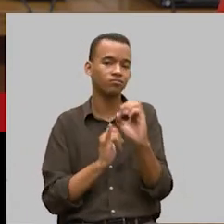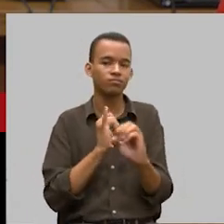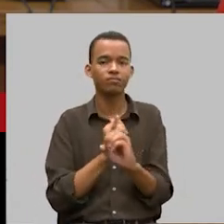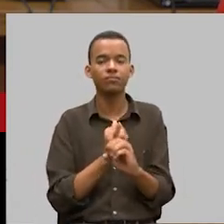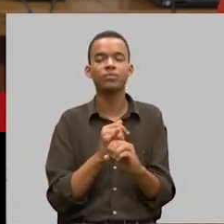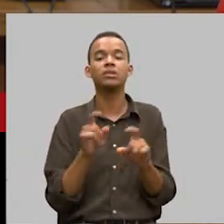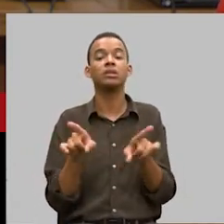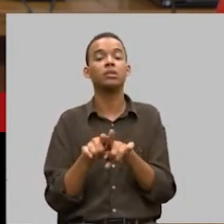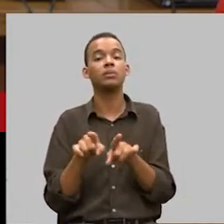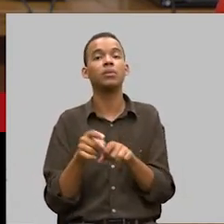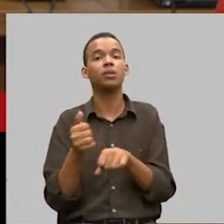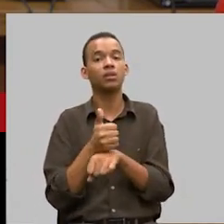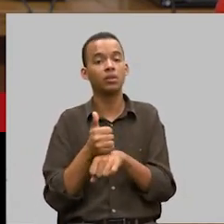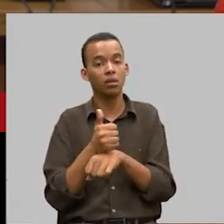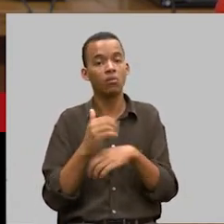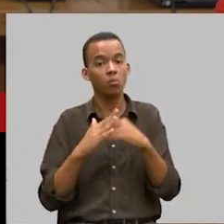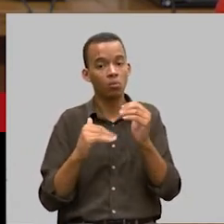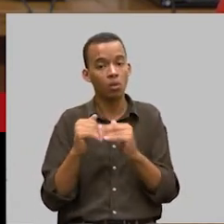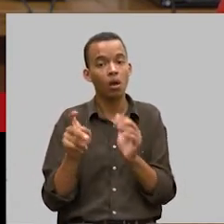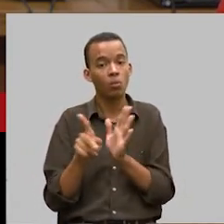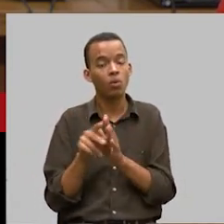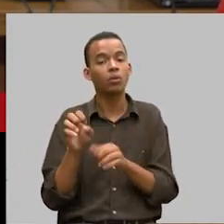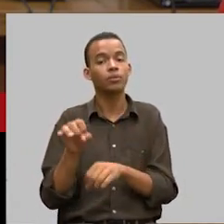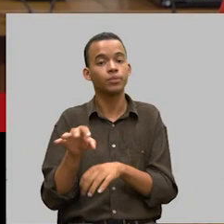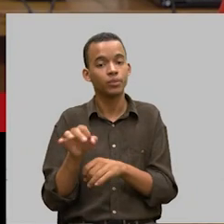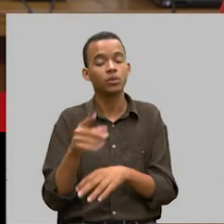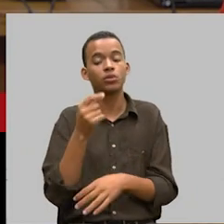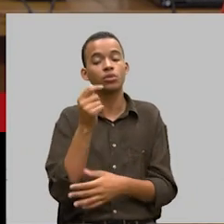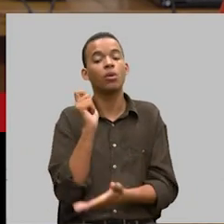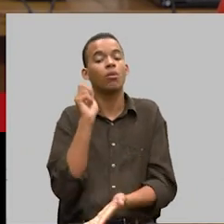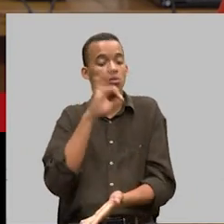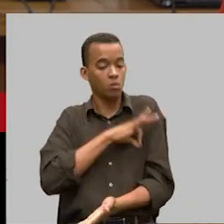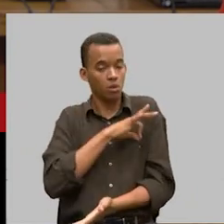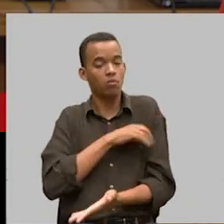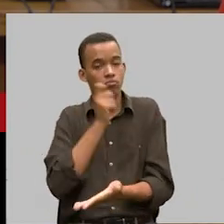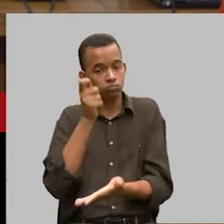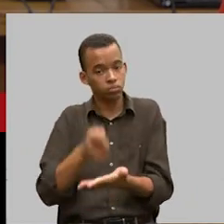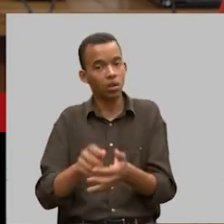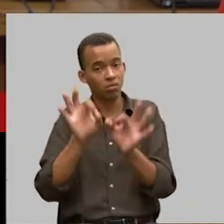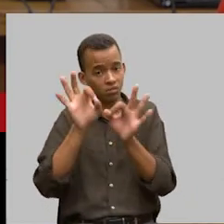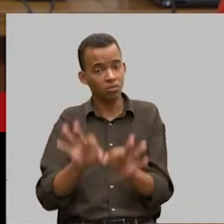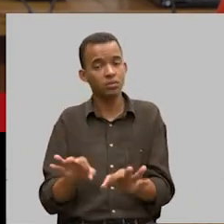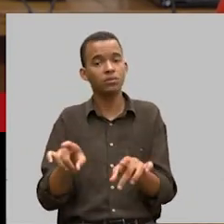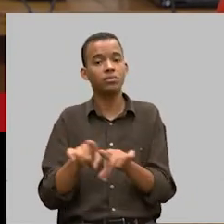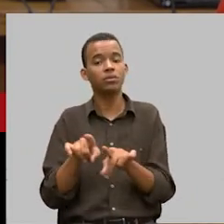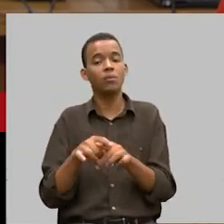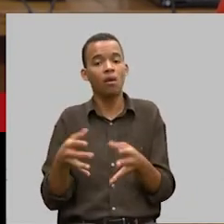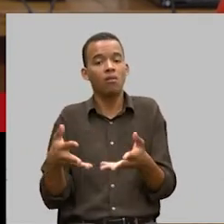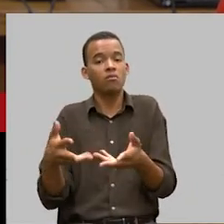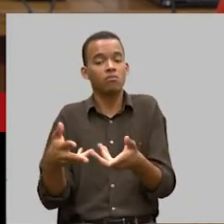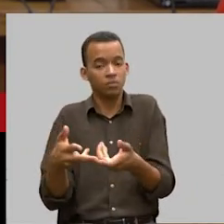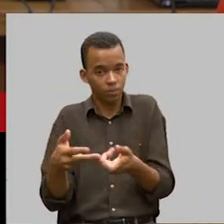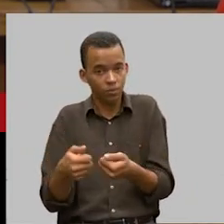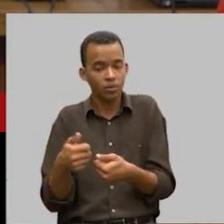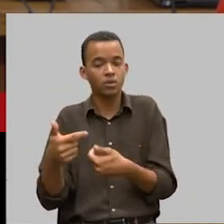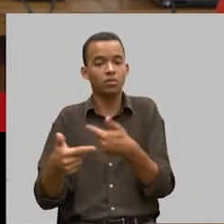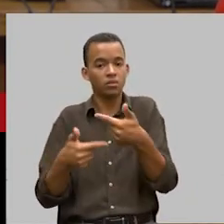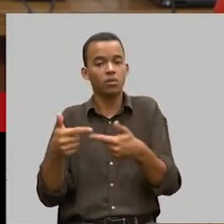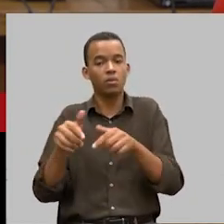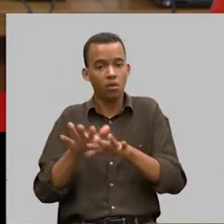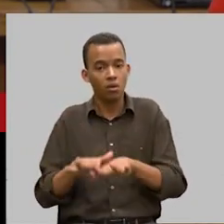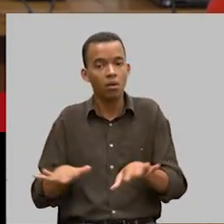profissionais da educação bem pagos com condições de trabalho decentes